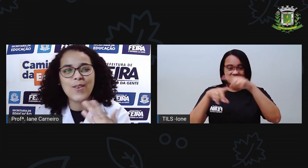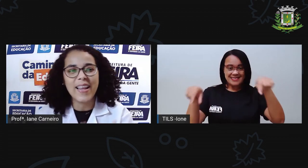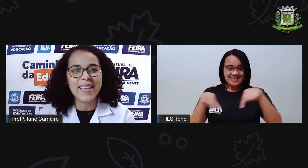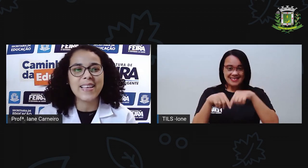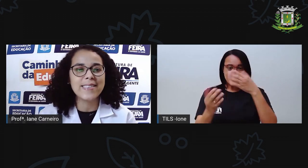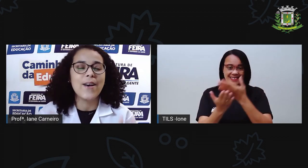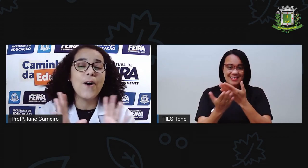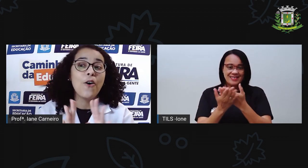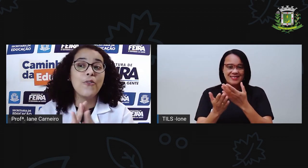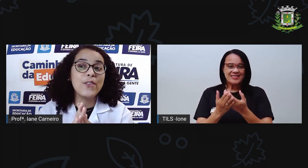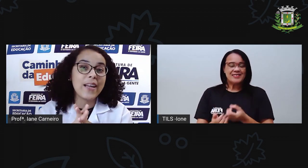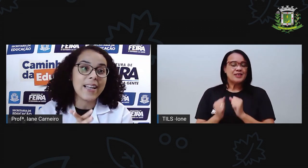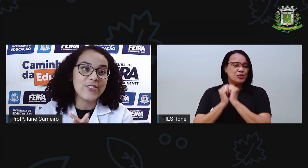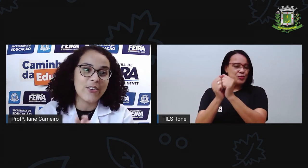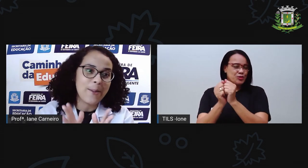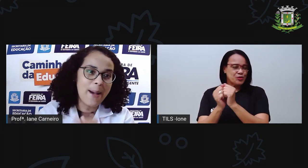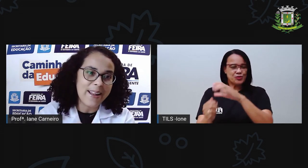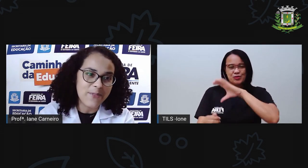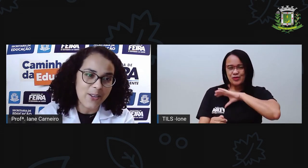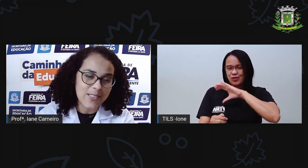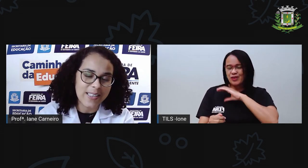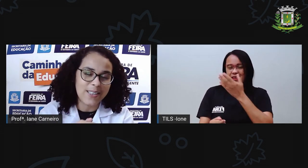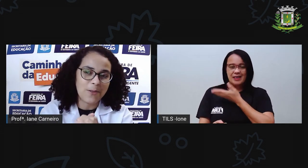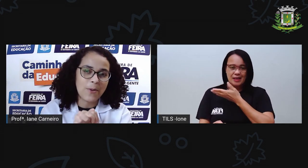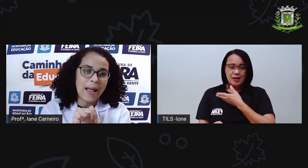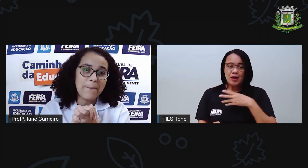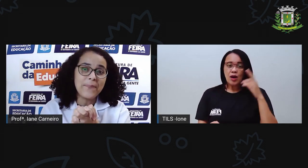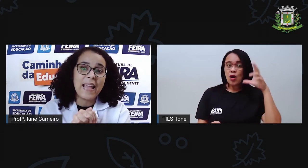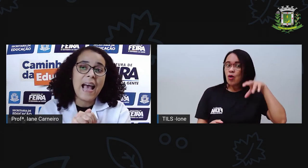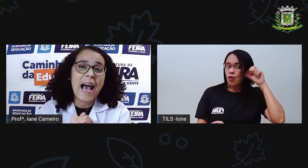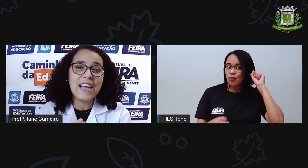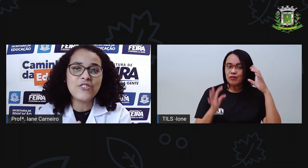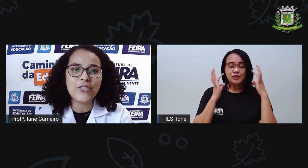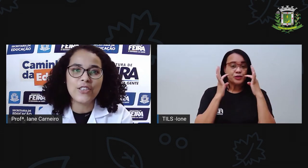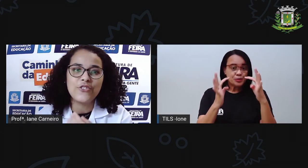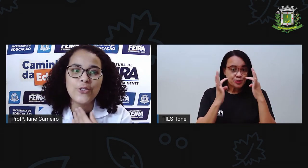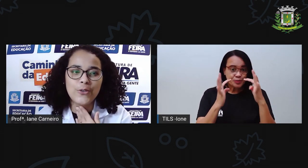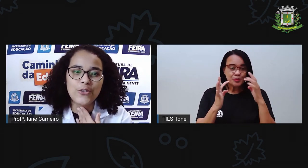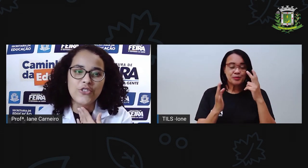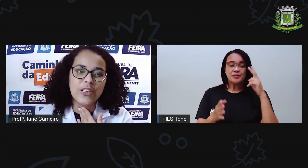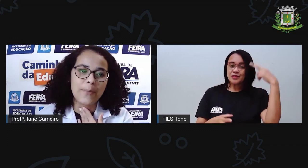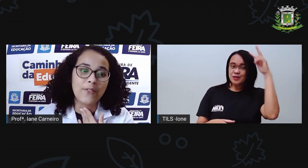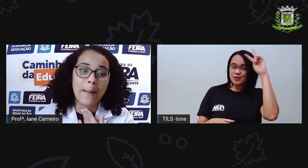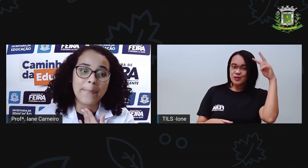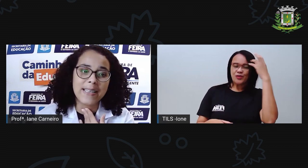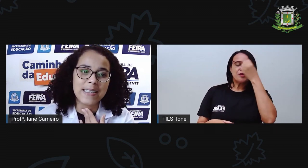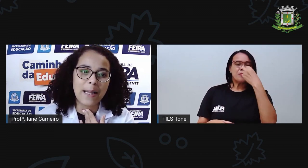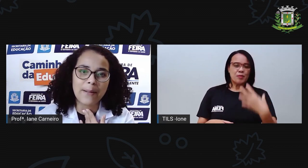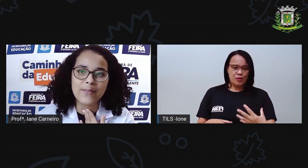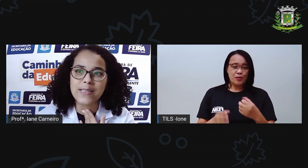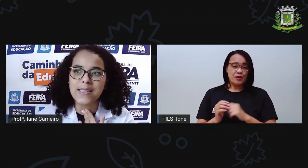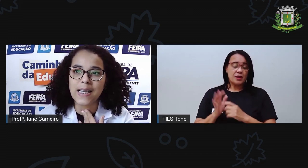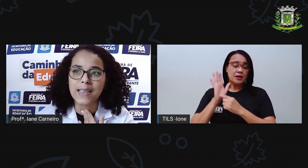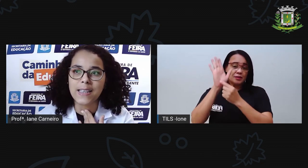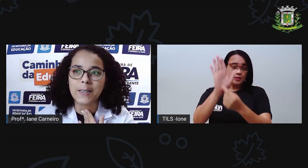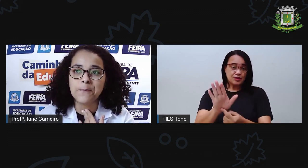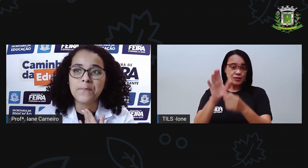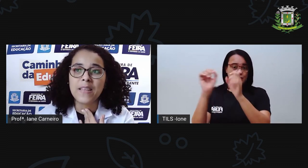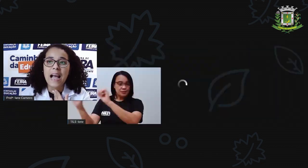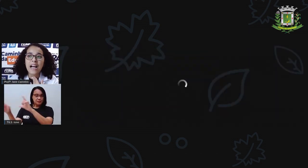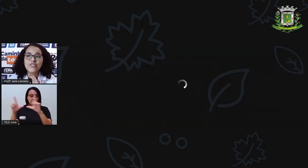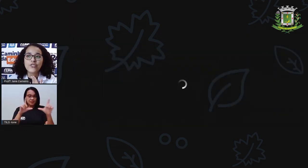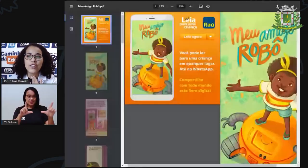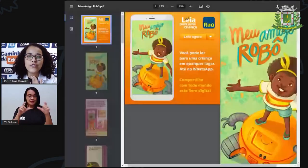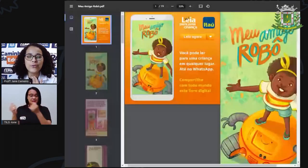prós, com os coleguinhas, ouvindo aquela história maravilhosa. Então vamos lá? A história de hoje, a Pró vai apresentar para vocês aqui.